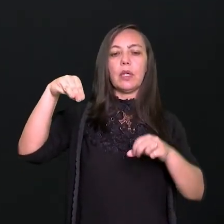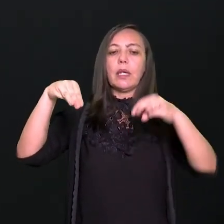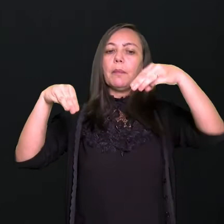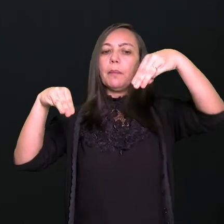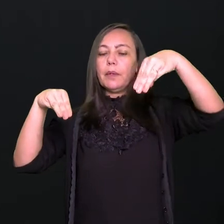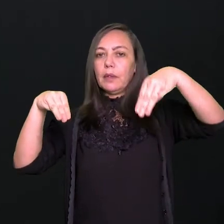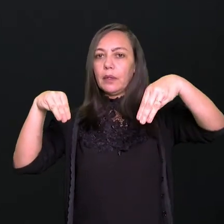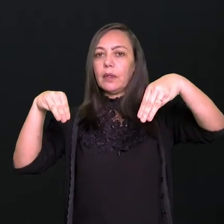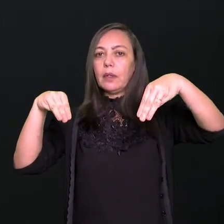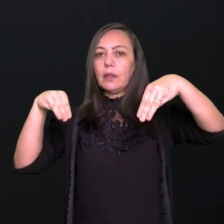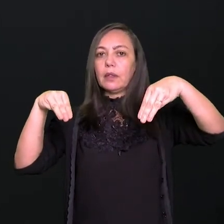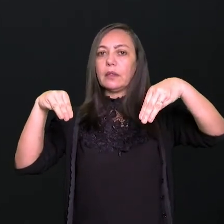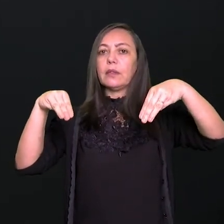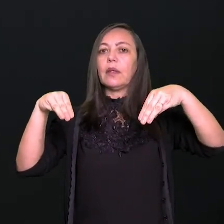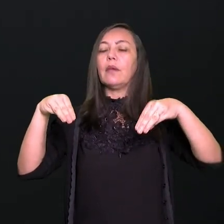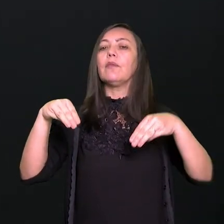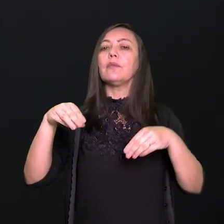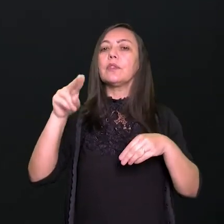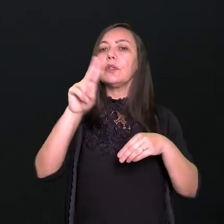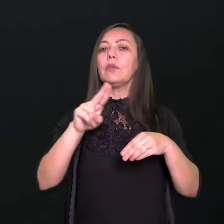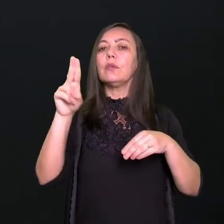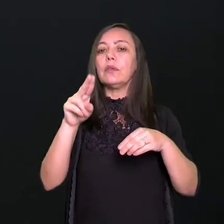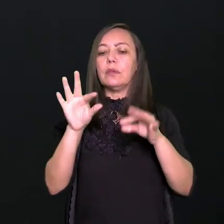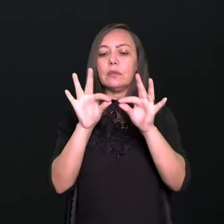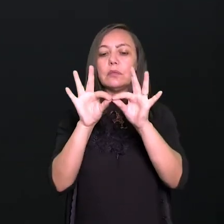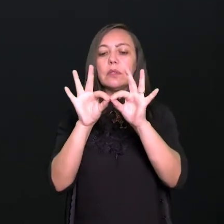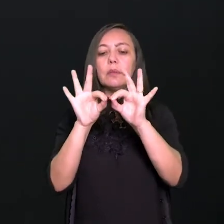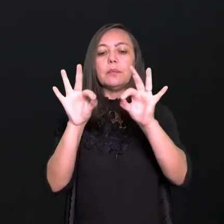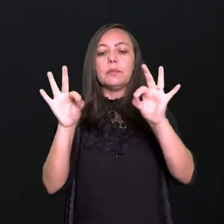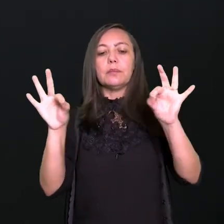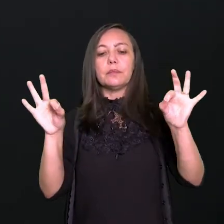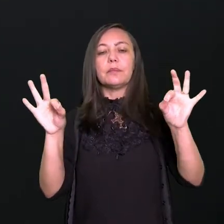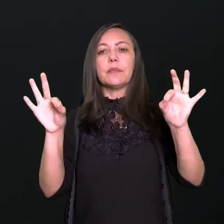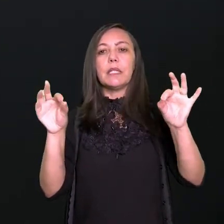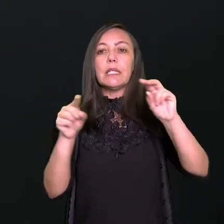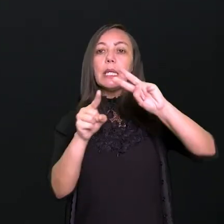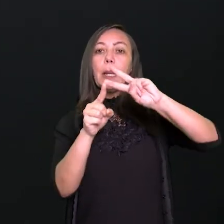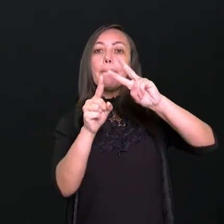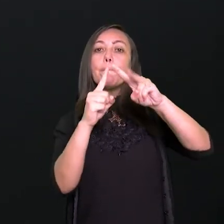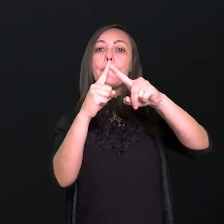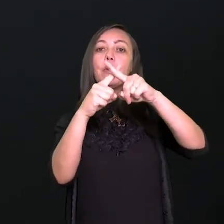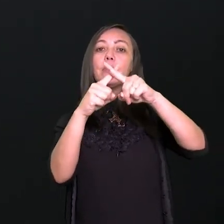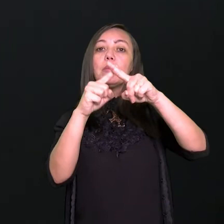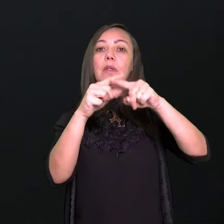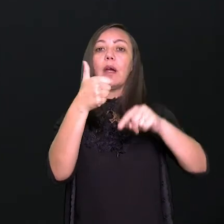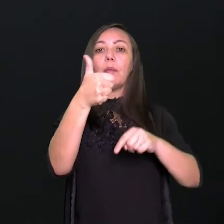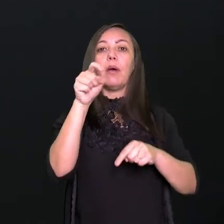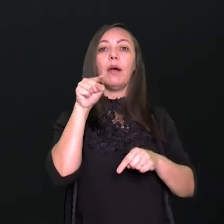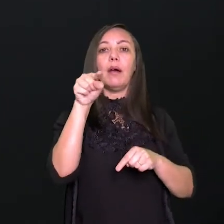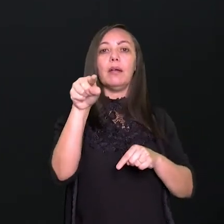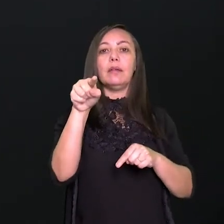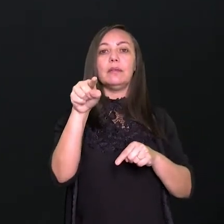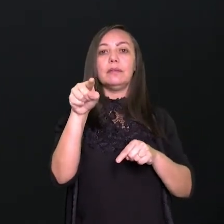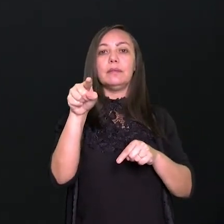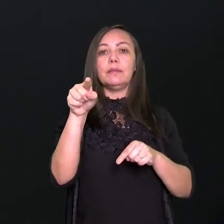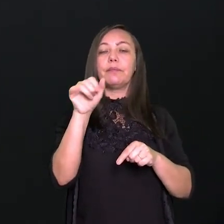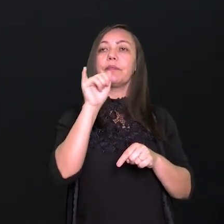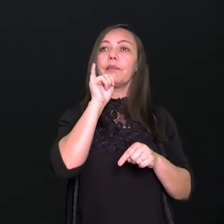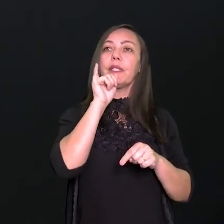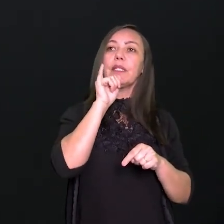metro, é só você pegar a medida que você tem lá e multiplicá-la por 1000. Por exemplo,